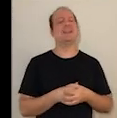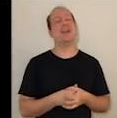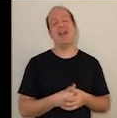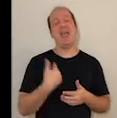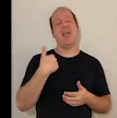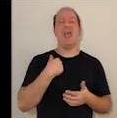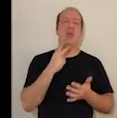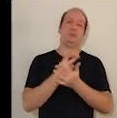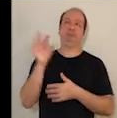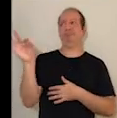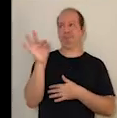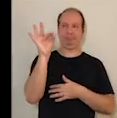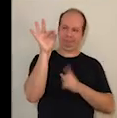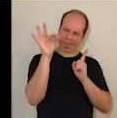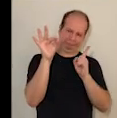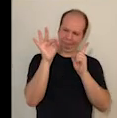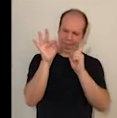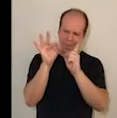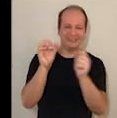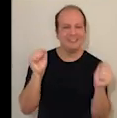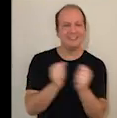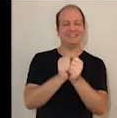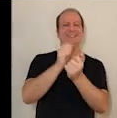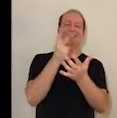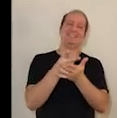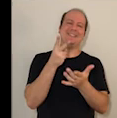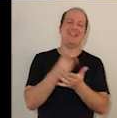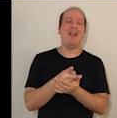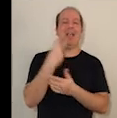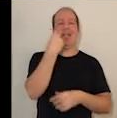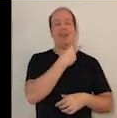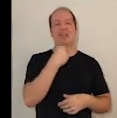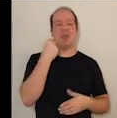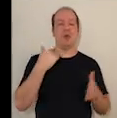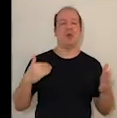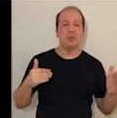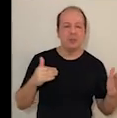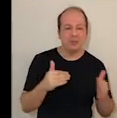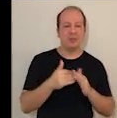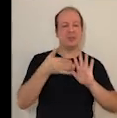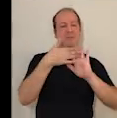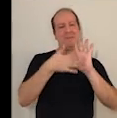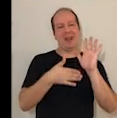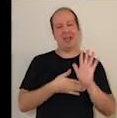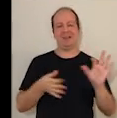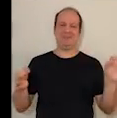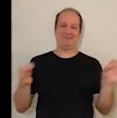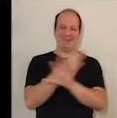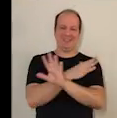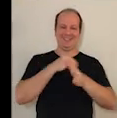Mestre Volpone, eu nunca te abandonaria. Uma vez parasita, sempre